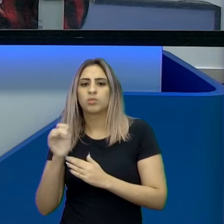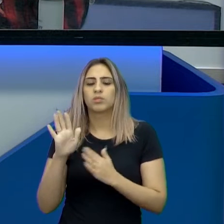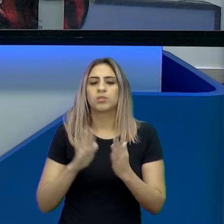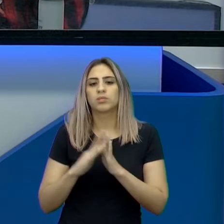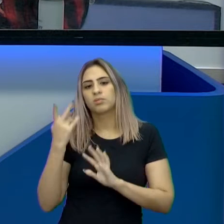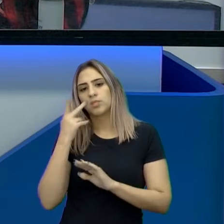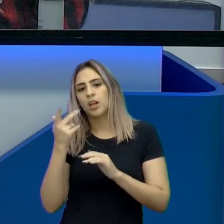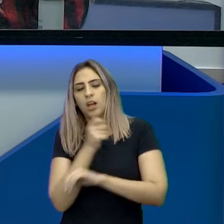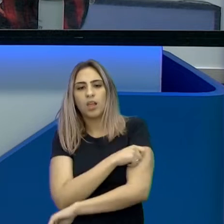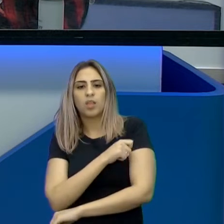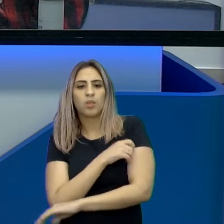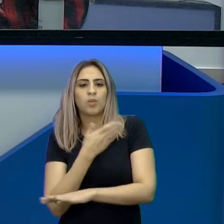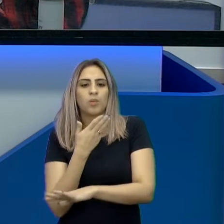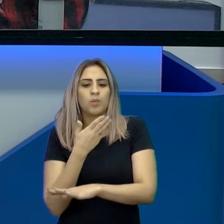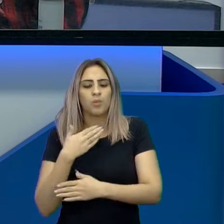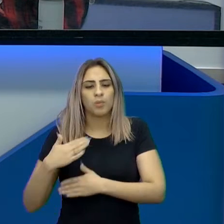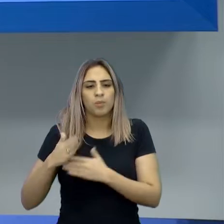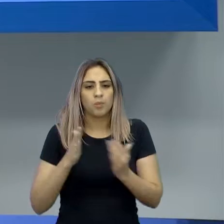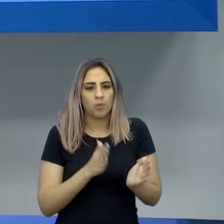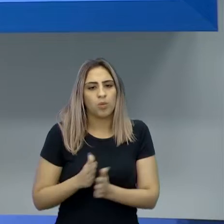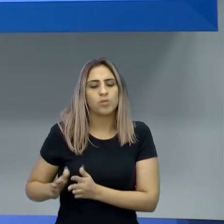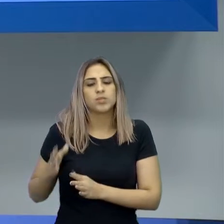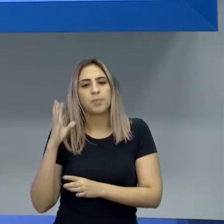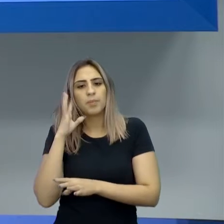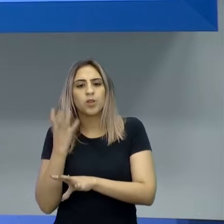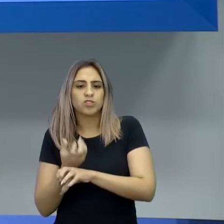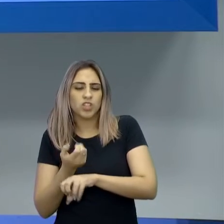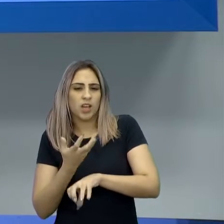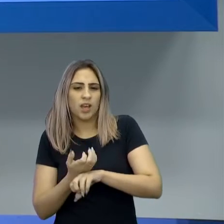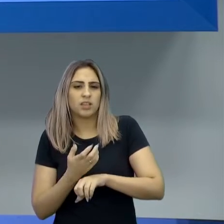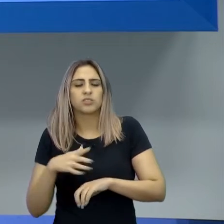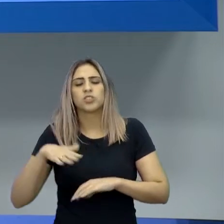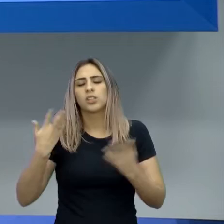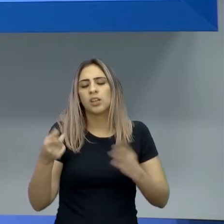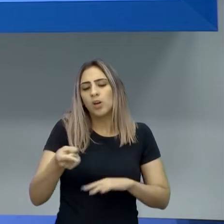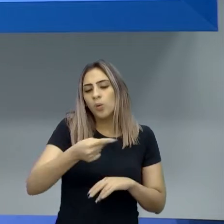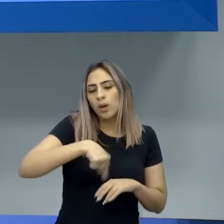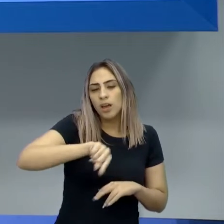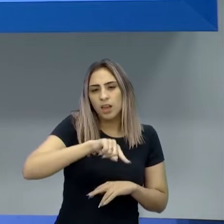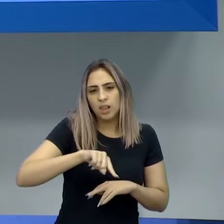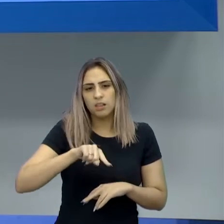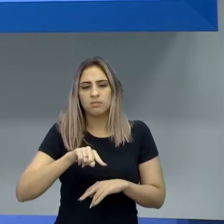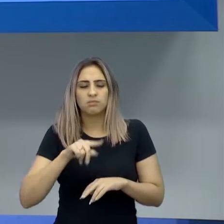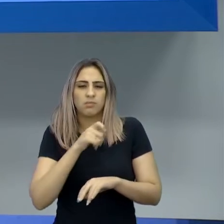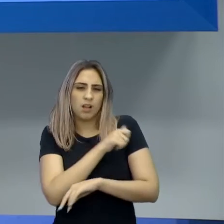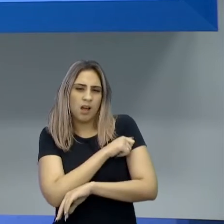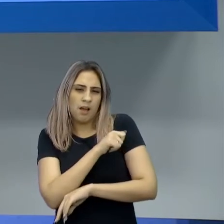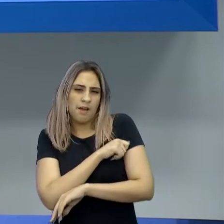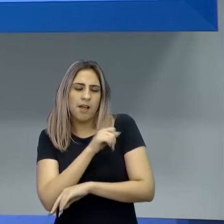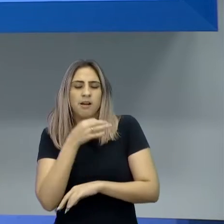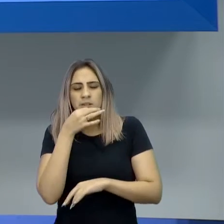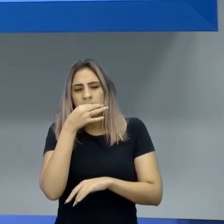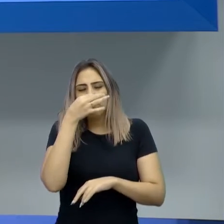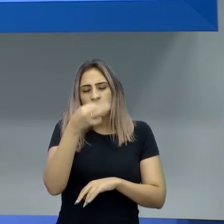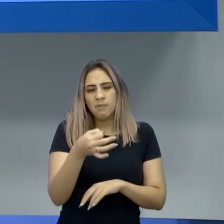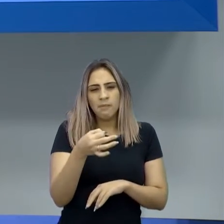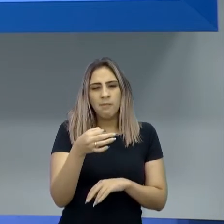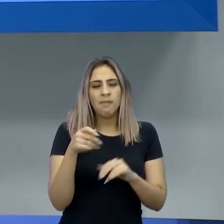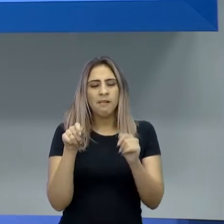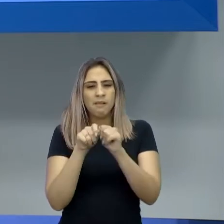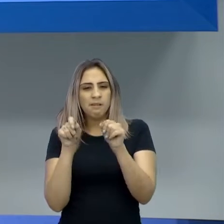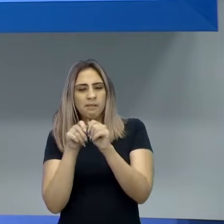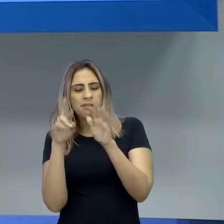estudantes produzirem um podcast. Então, eles ia ter o estudante que ia narrar, ia ter o estudante que faz